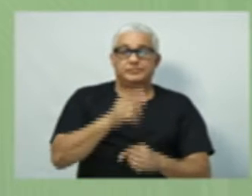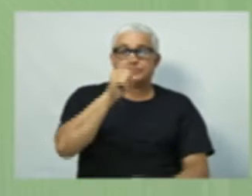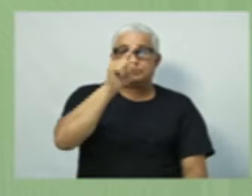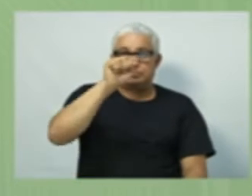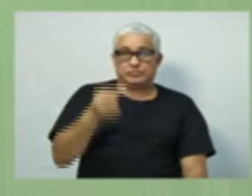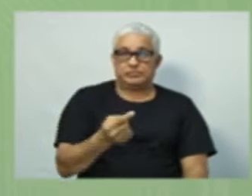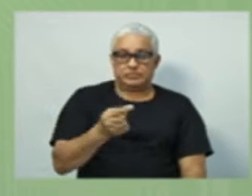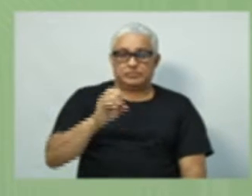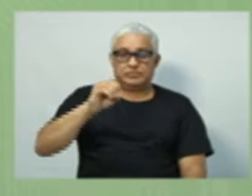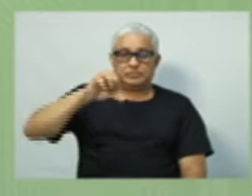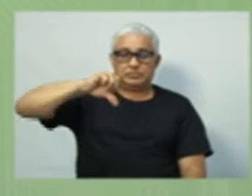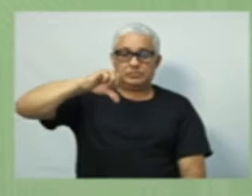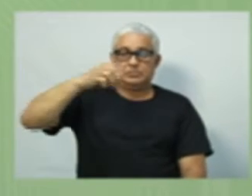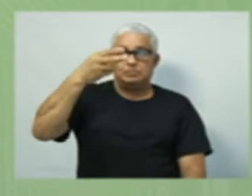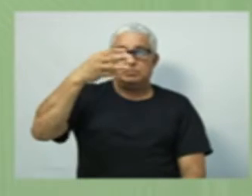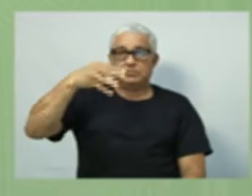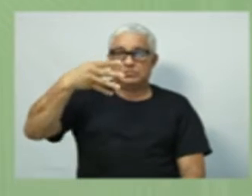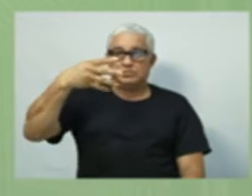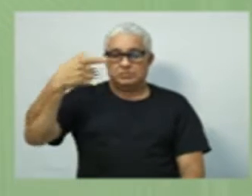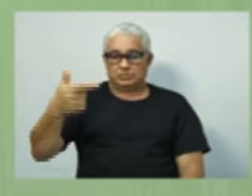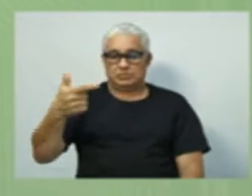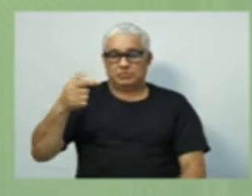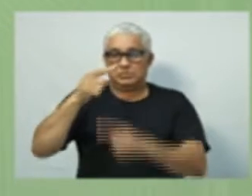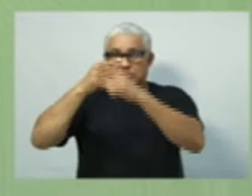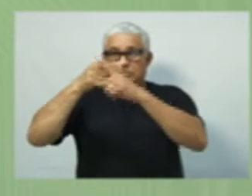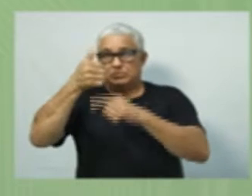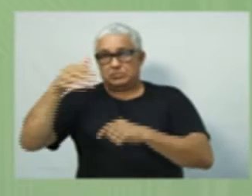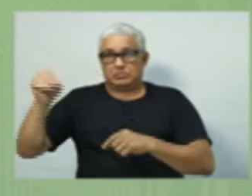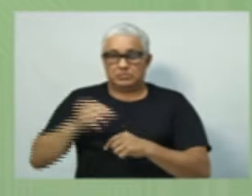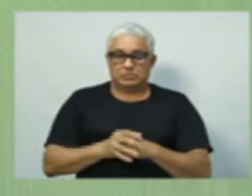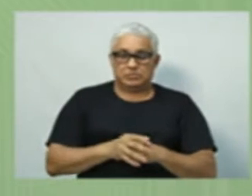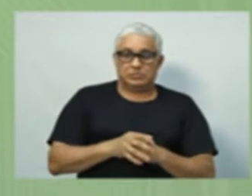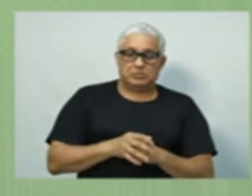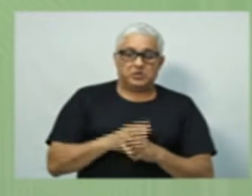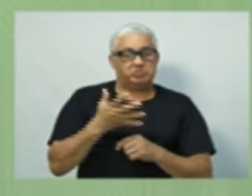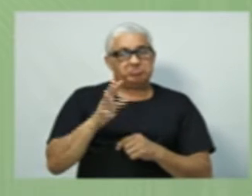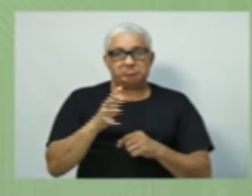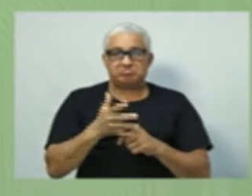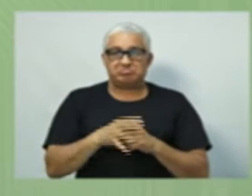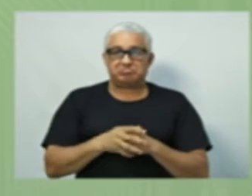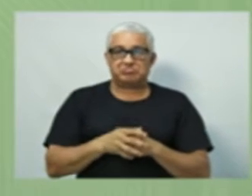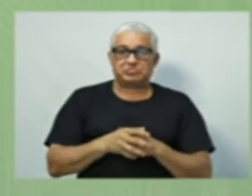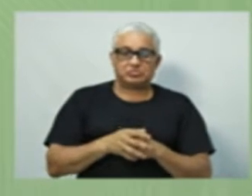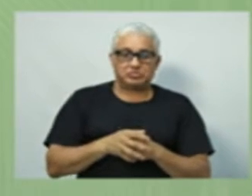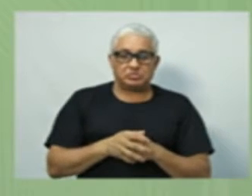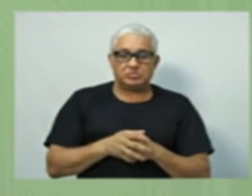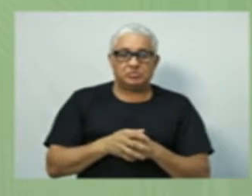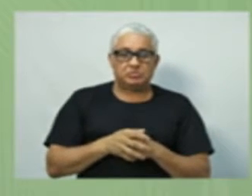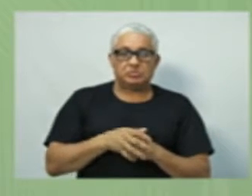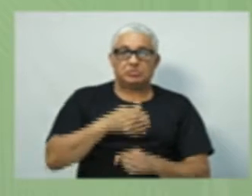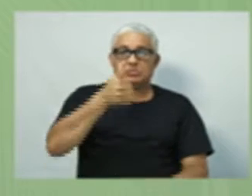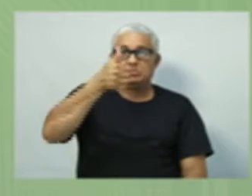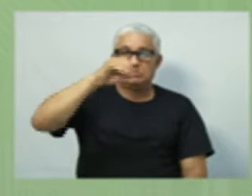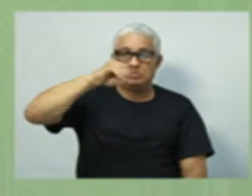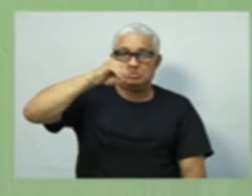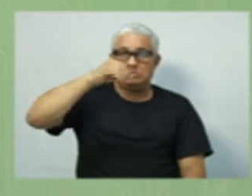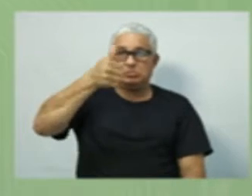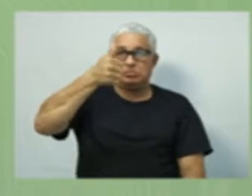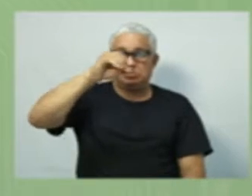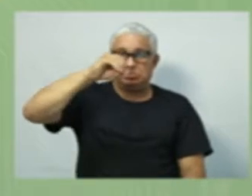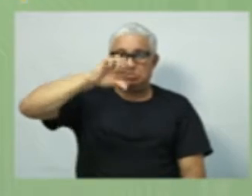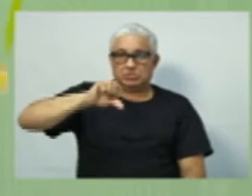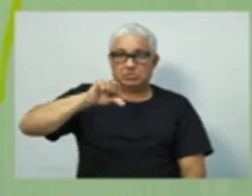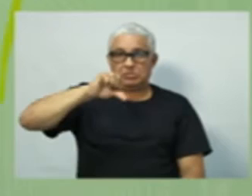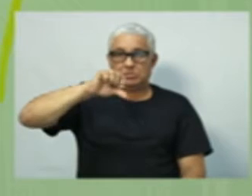quando x 100 eu cheguei o valor da minha variação de 1 109 34% ou